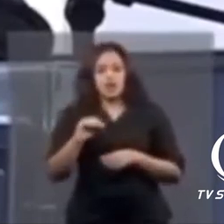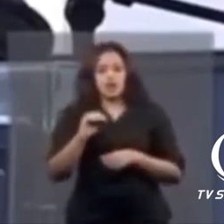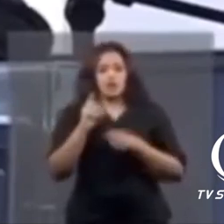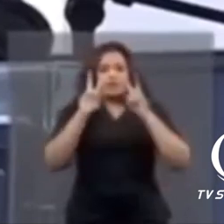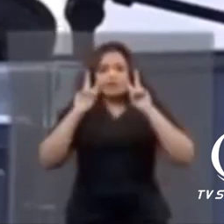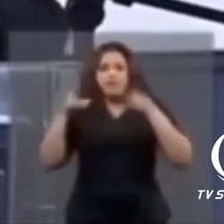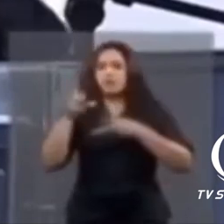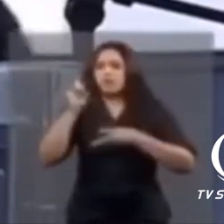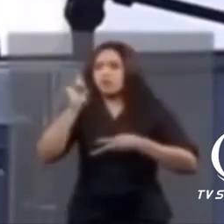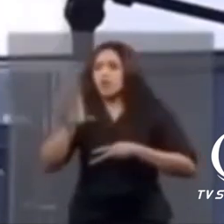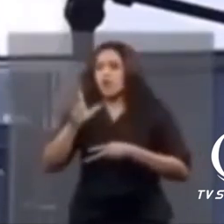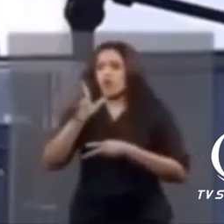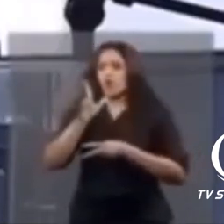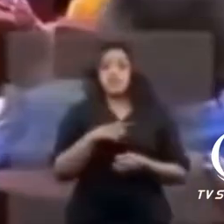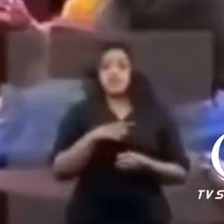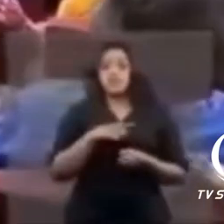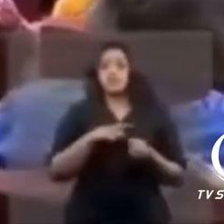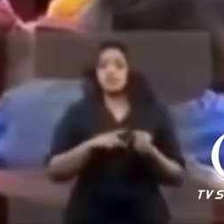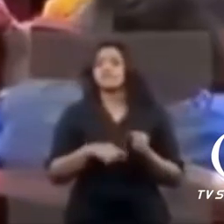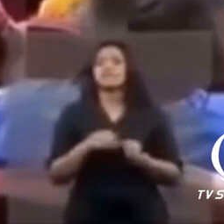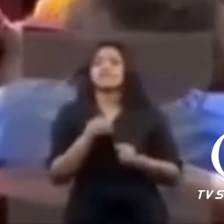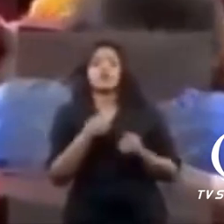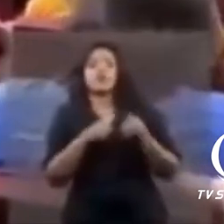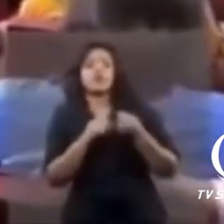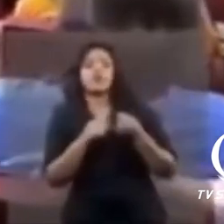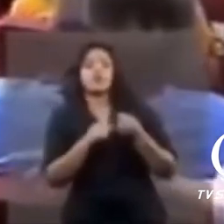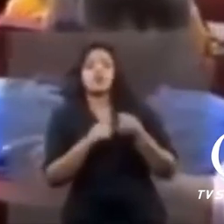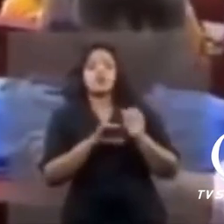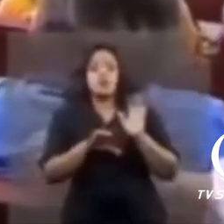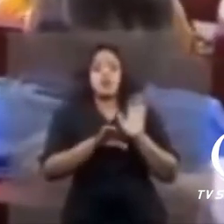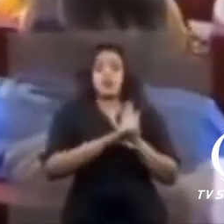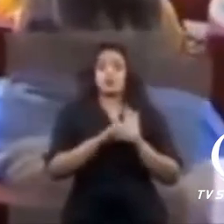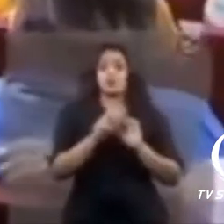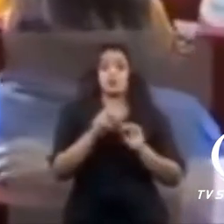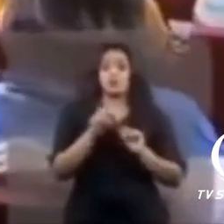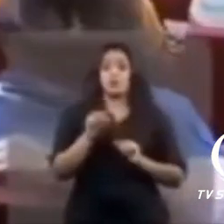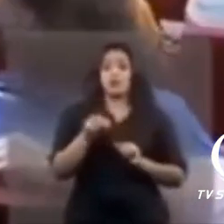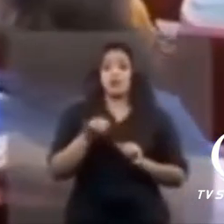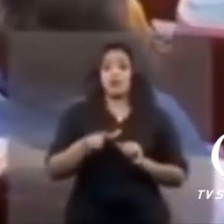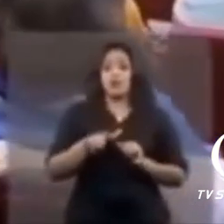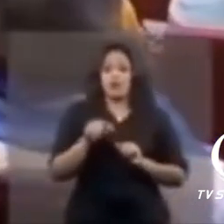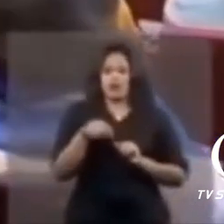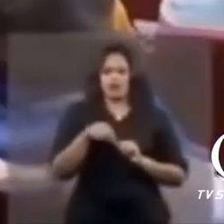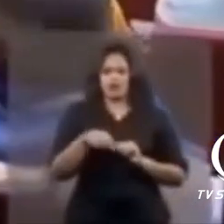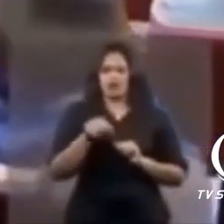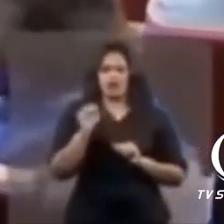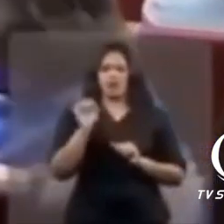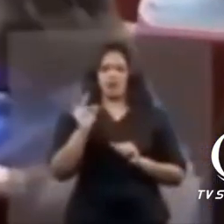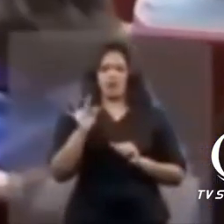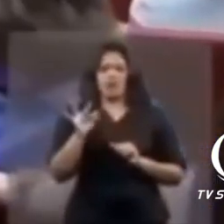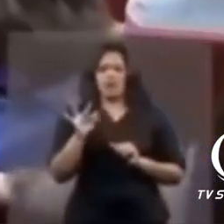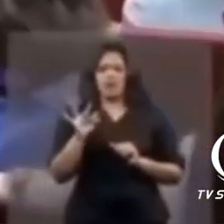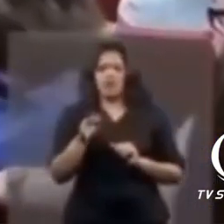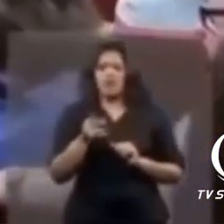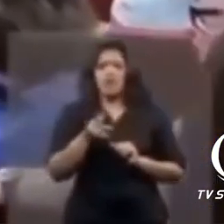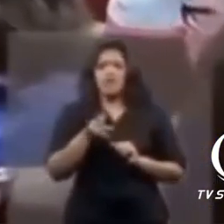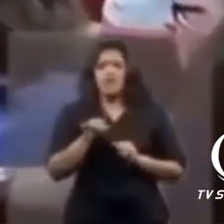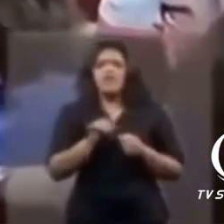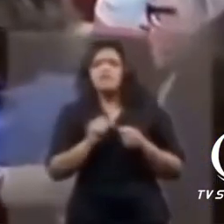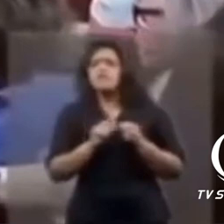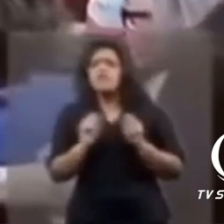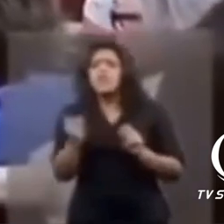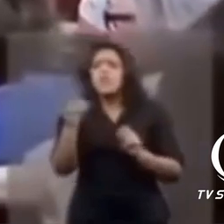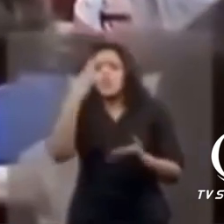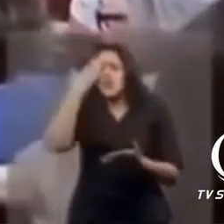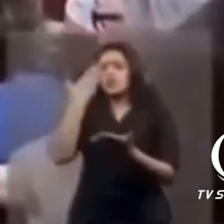Brasil defendeu a vida e falou de maneira contundente contra a aprovação do aborto no país o direito